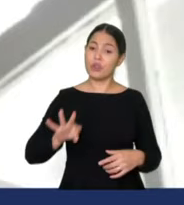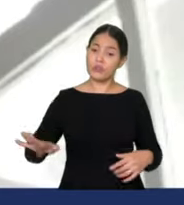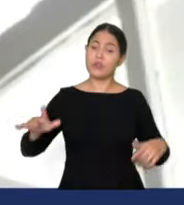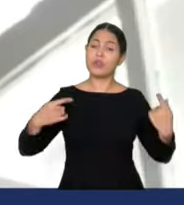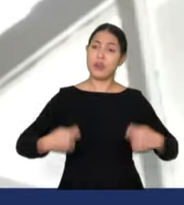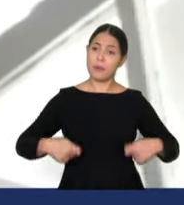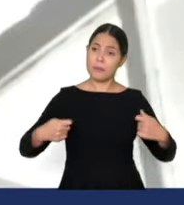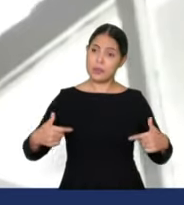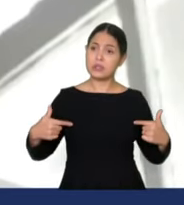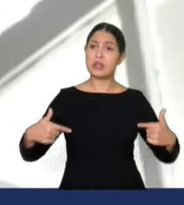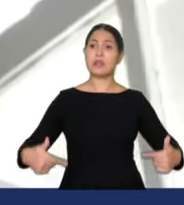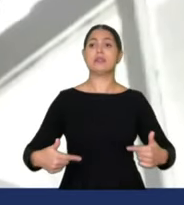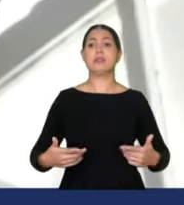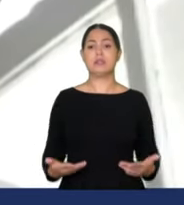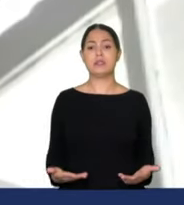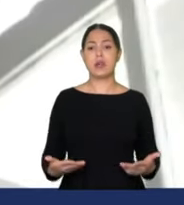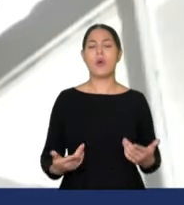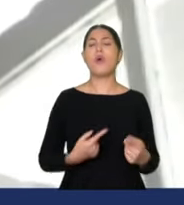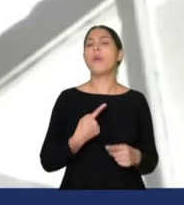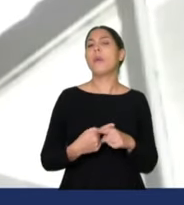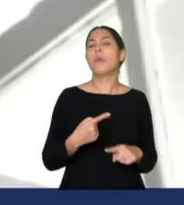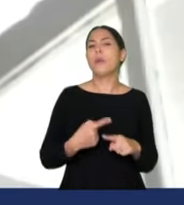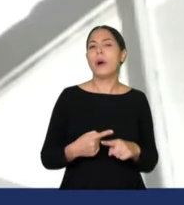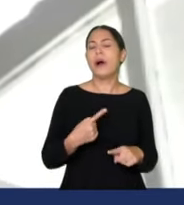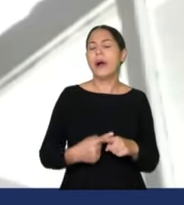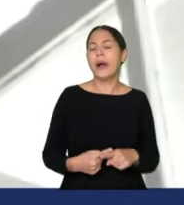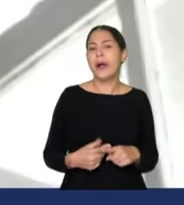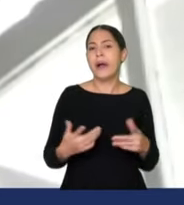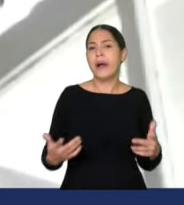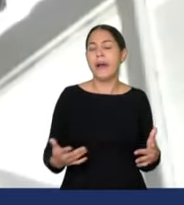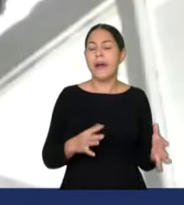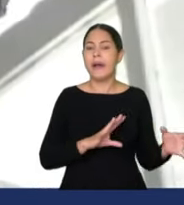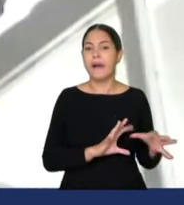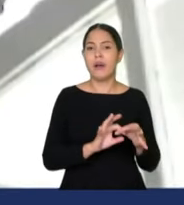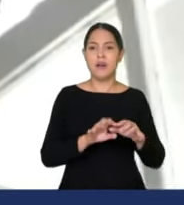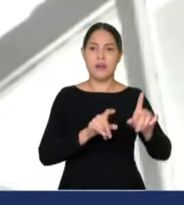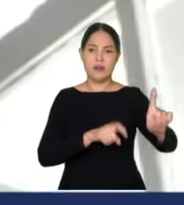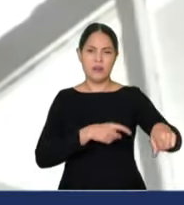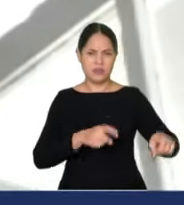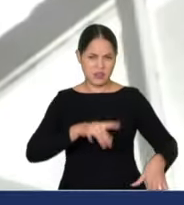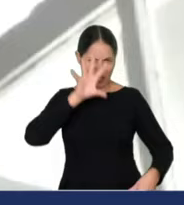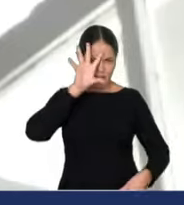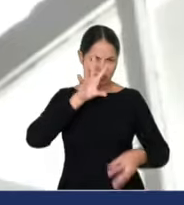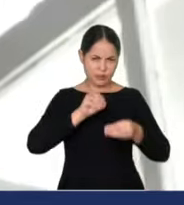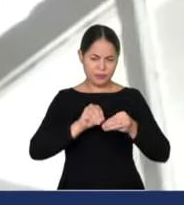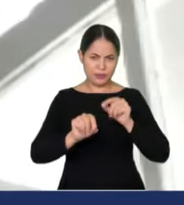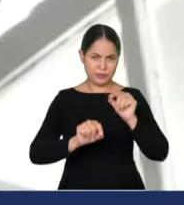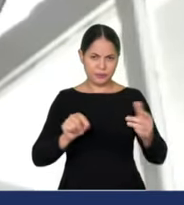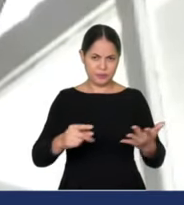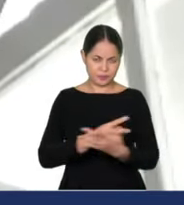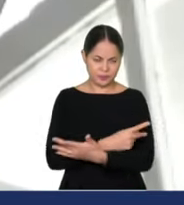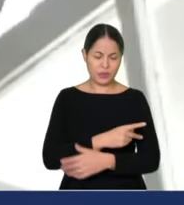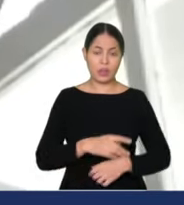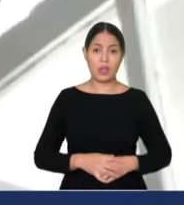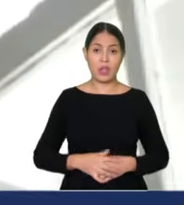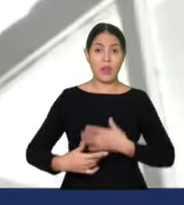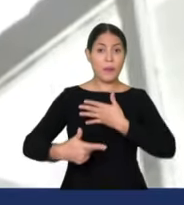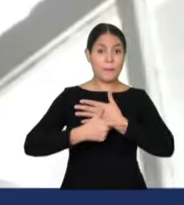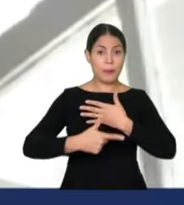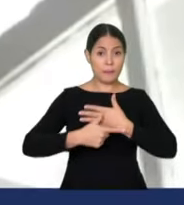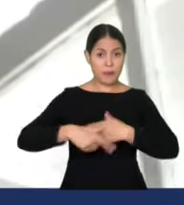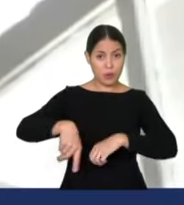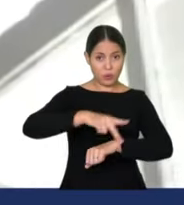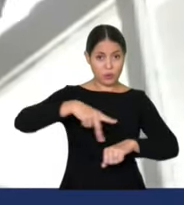na redução da expansão da fronteira agrícola. Em síntese, o Estado tem um papel essencial